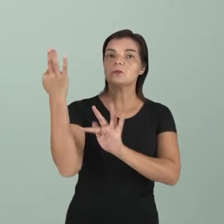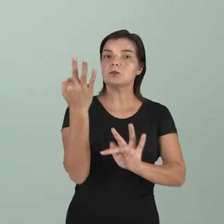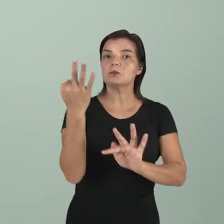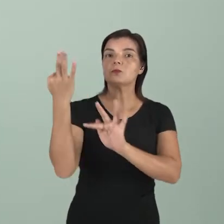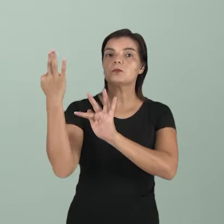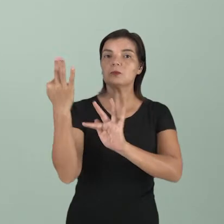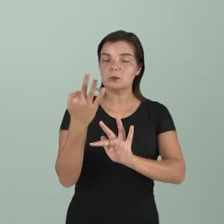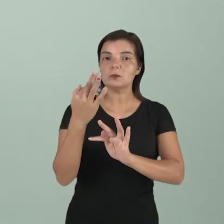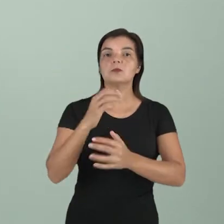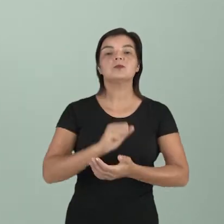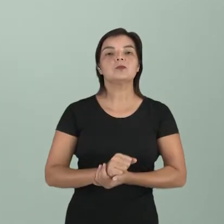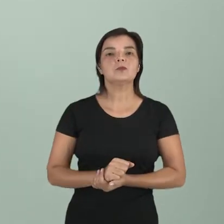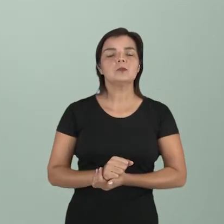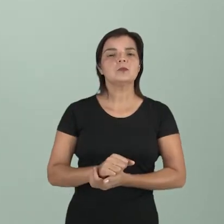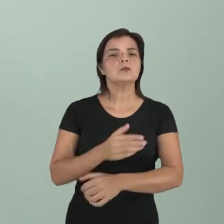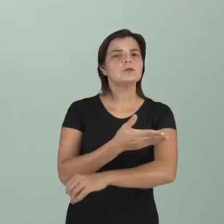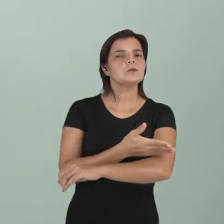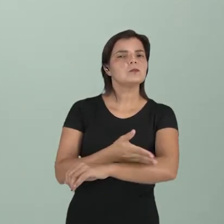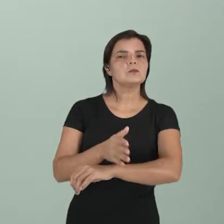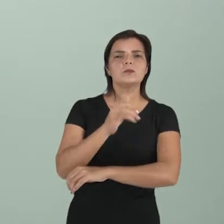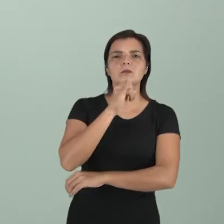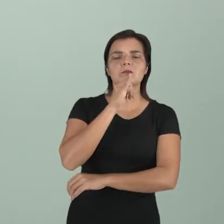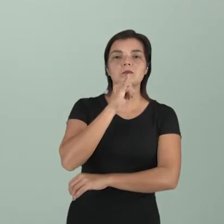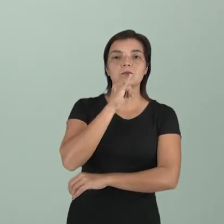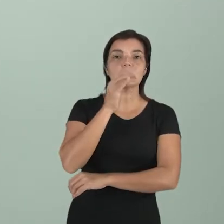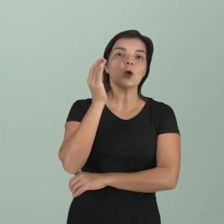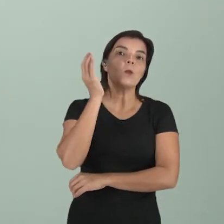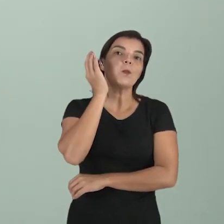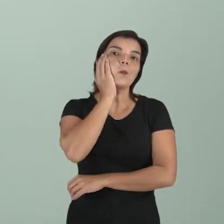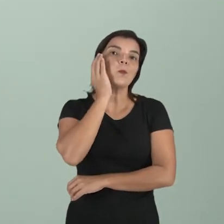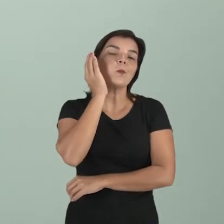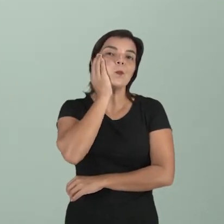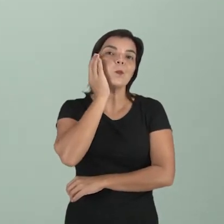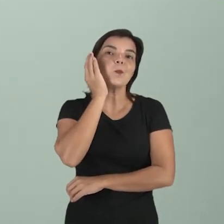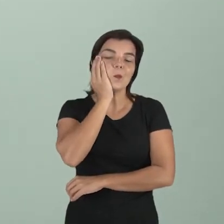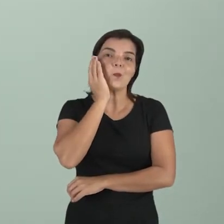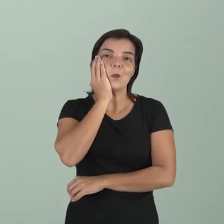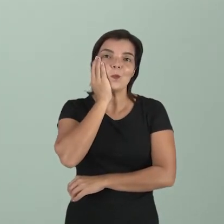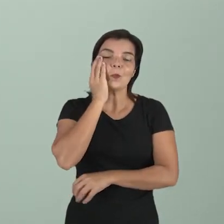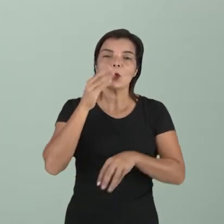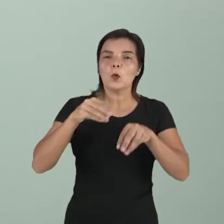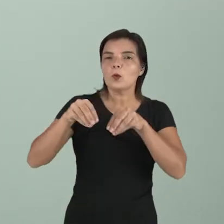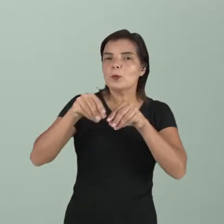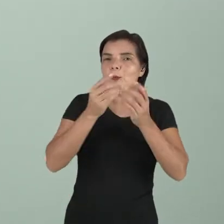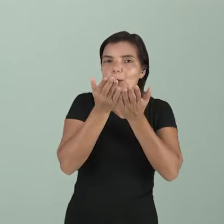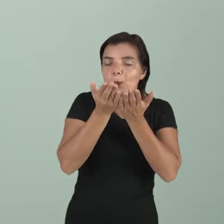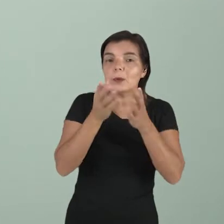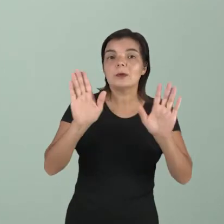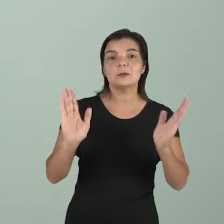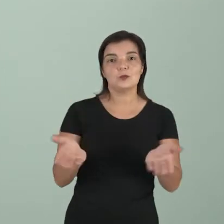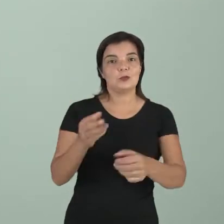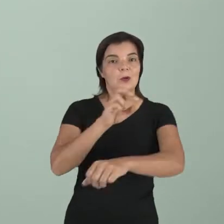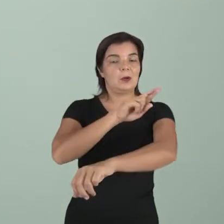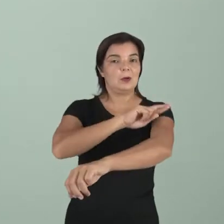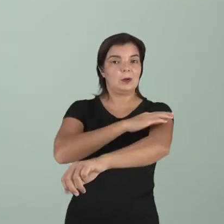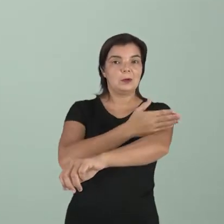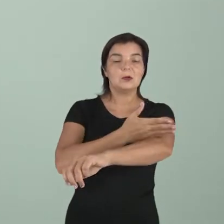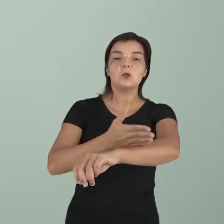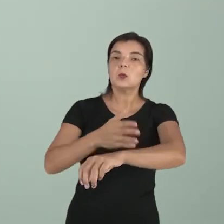são variações linguísticas muito interessantes, né? Que eu posso chamar disso, ou ditado popular, não sei, formas de